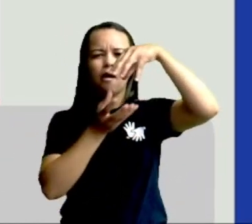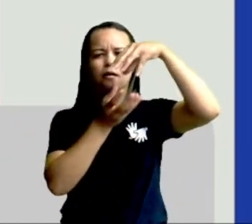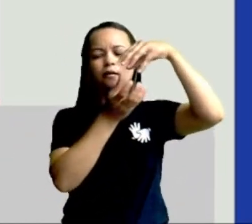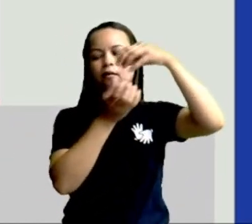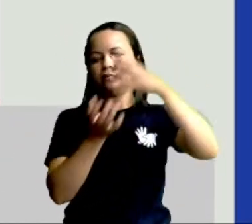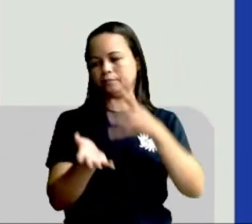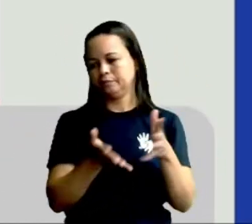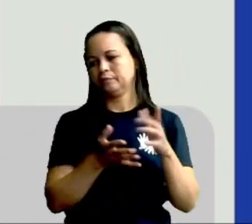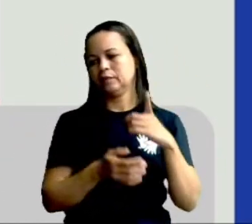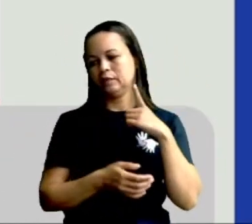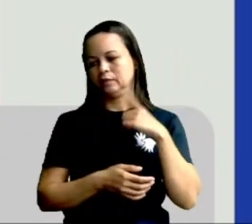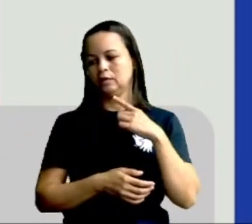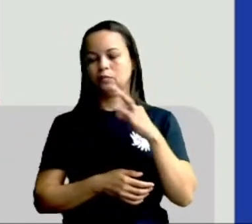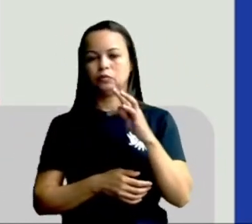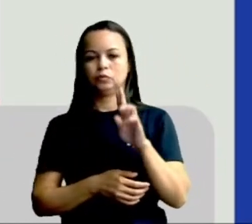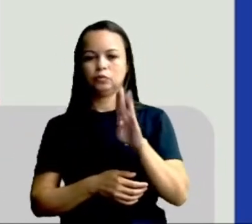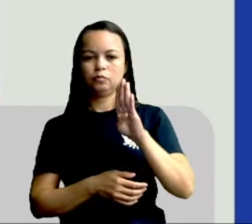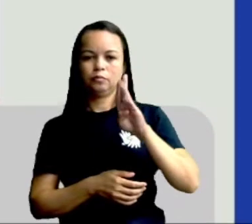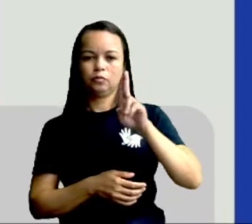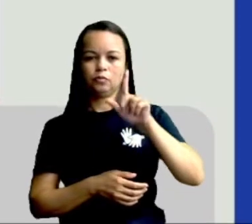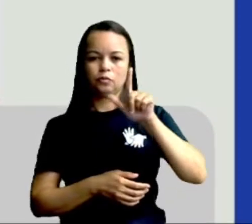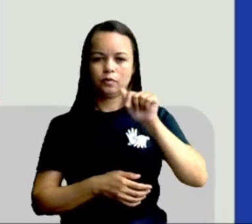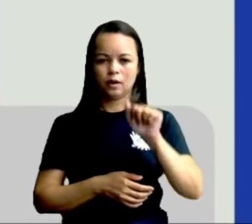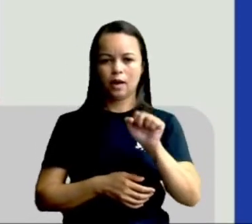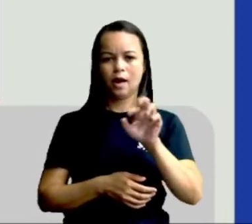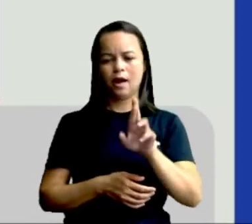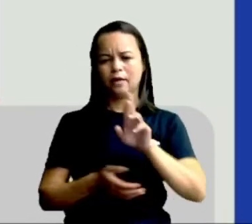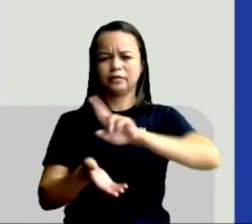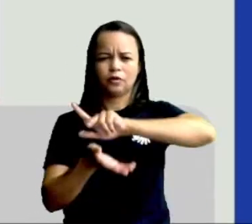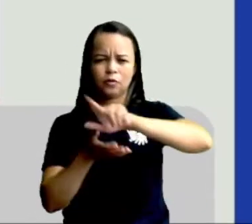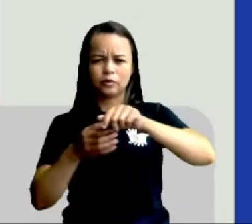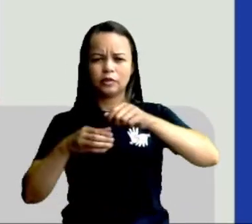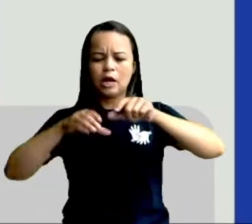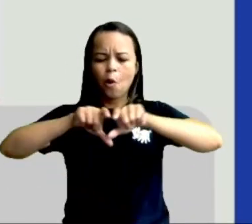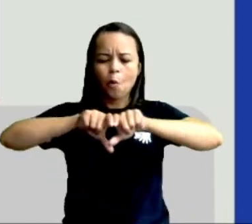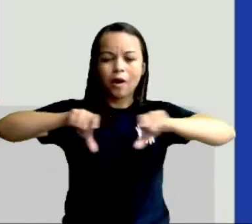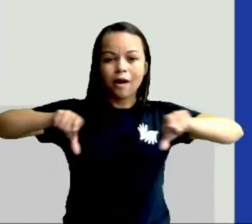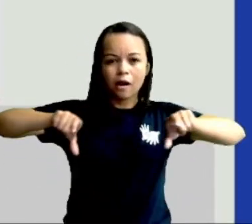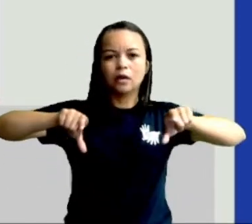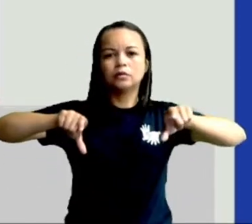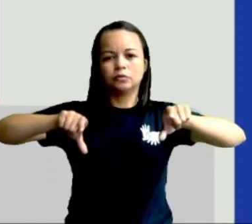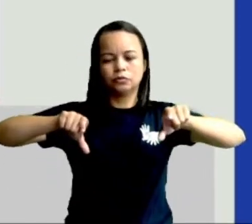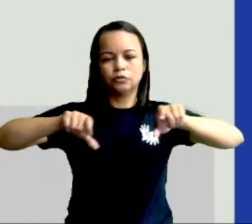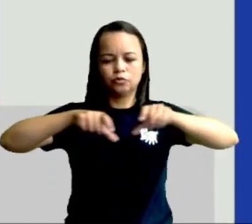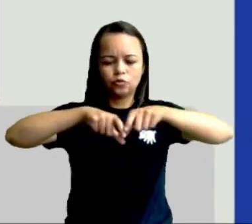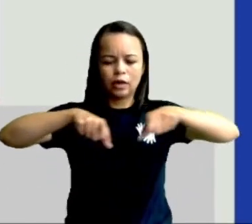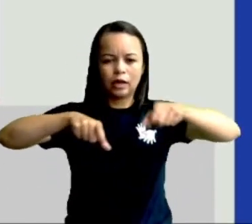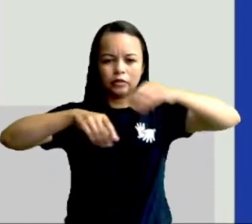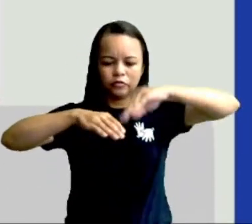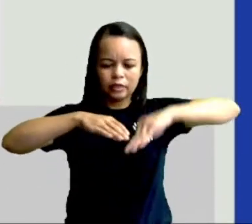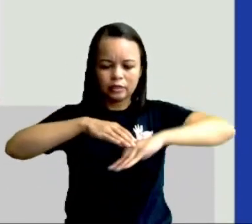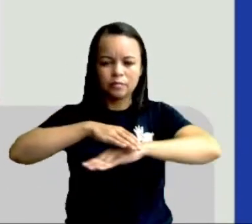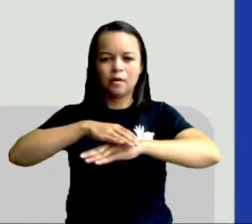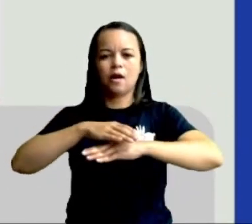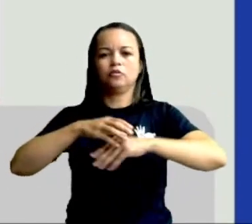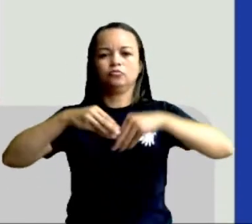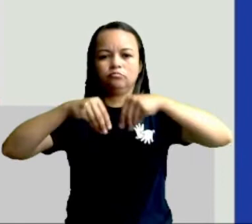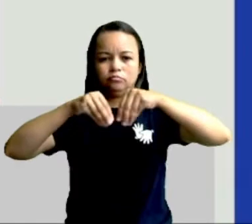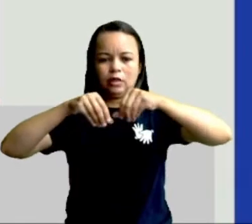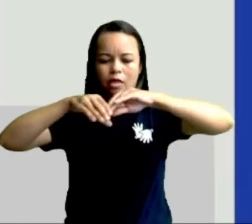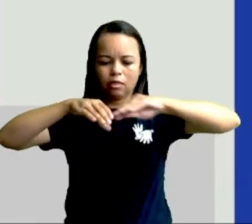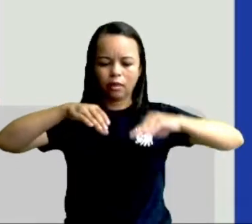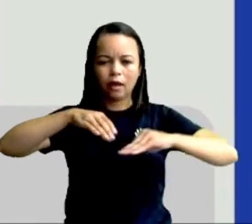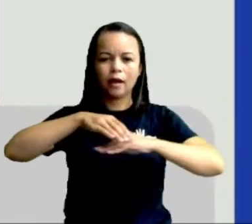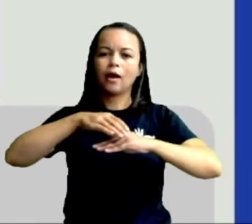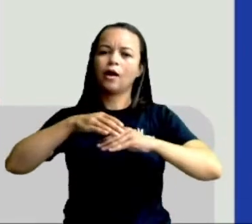o tubular, que é o gasoduto, o oleoduto, que são aqueles canos, né, que ficam ali debaixo da terra, né, ou